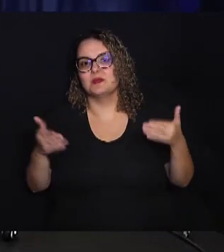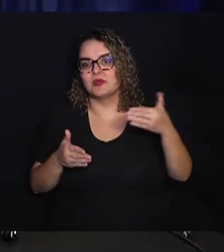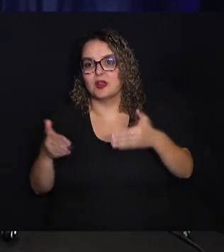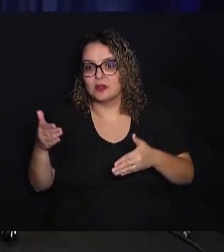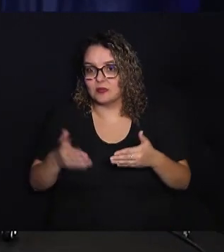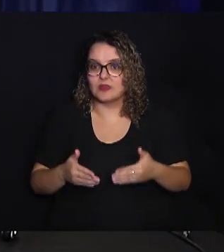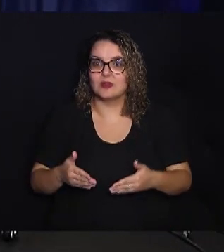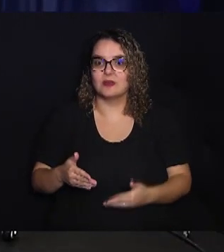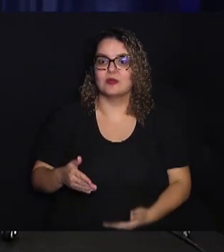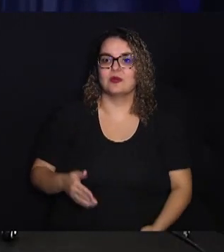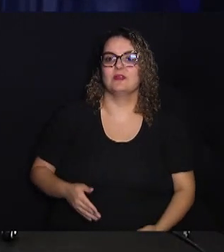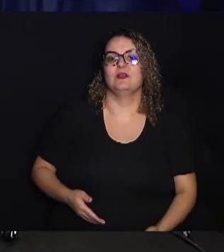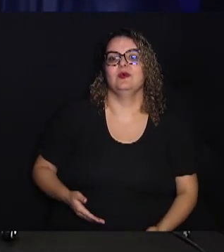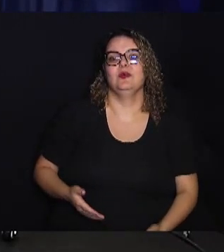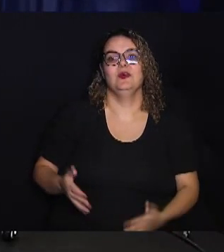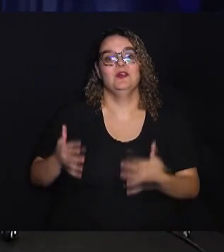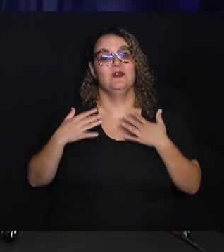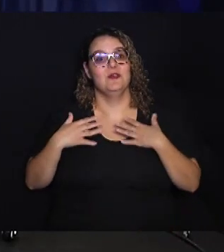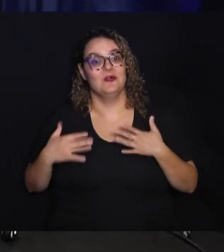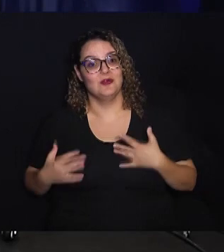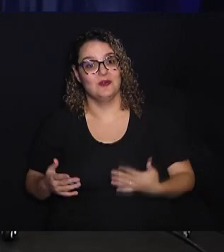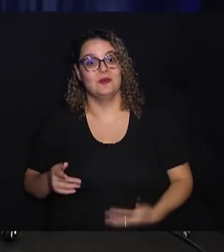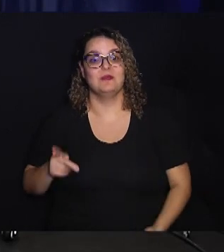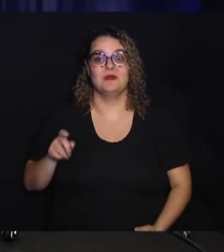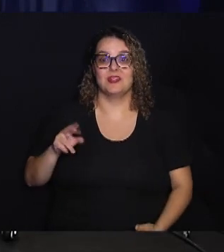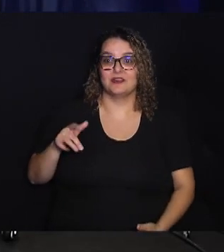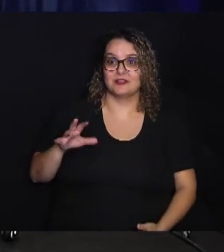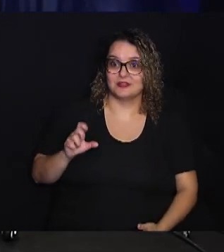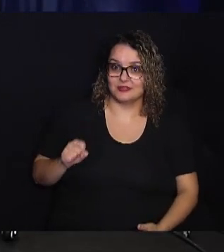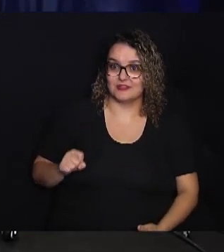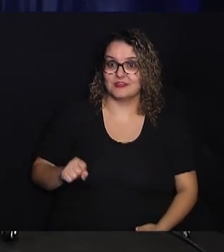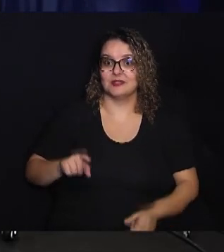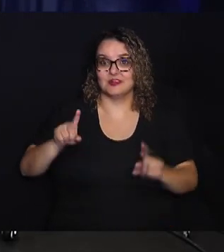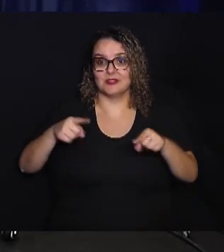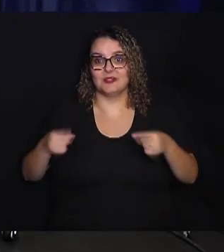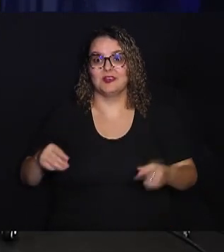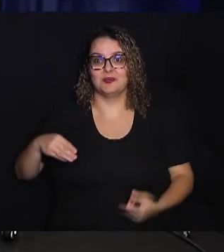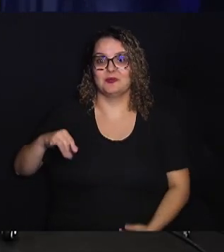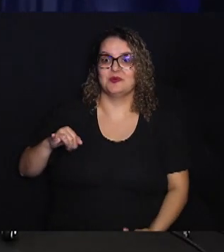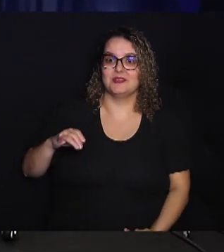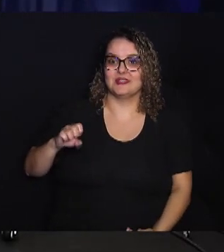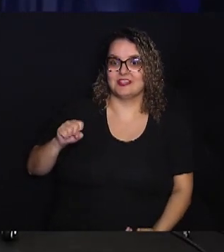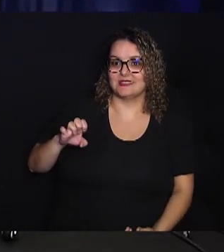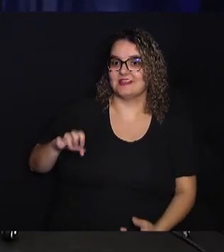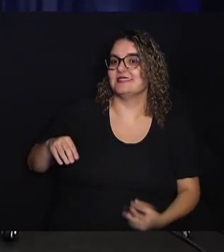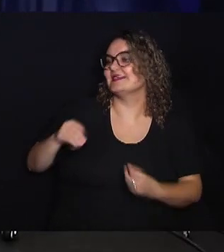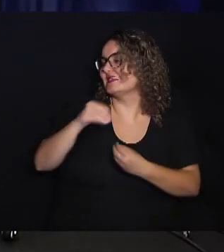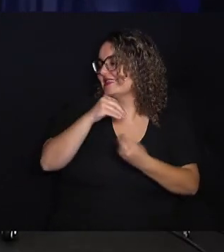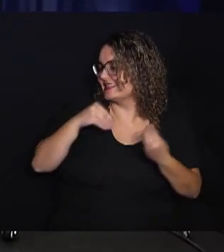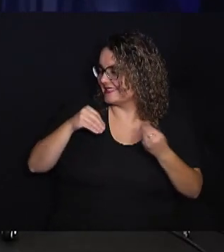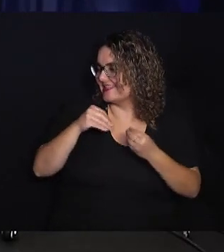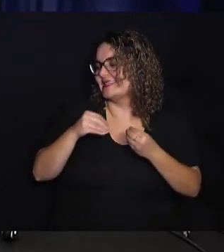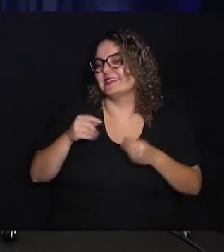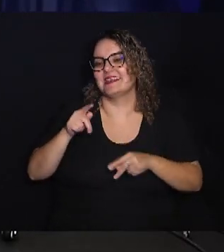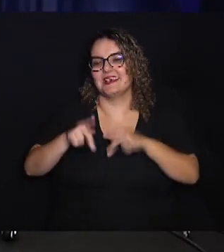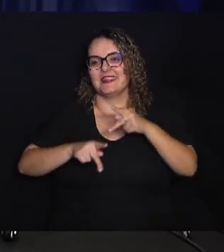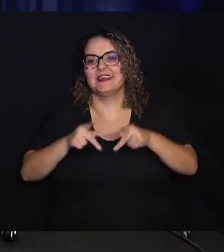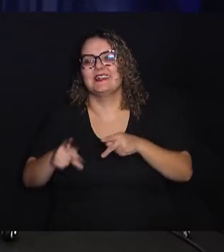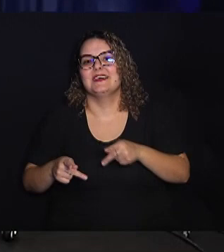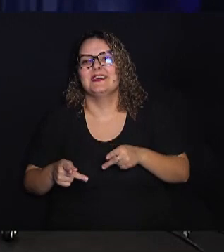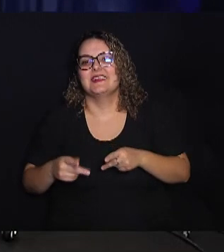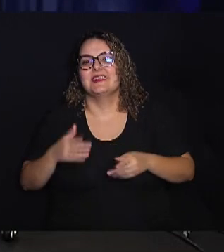espetáculo com percussão corporal. E o maestro será o Moisés Cantos. Olha lá, tudo envolve, né, o público,